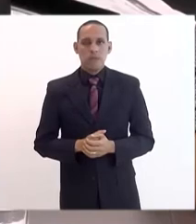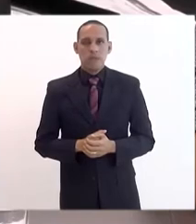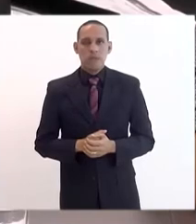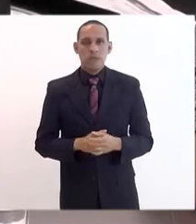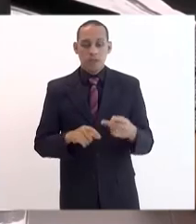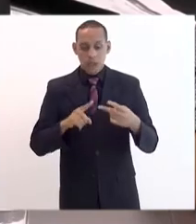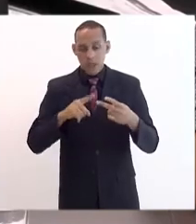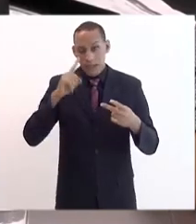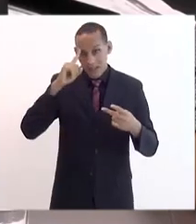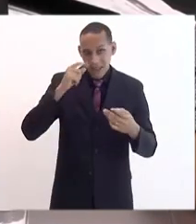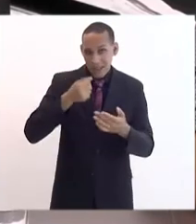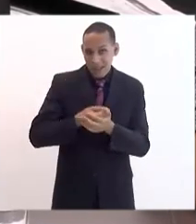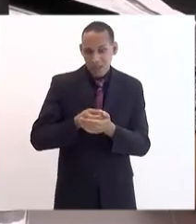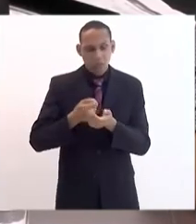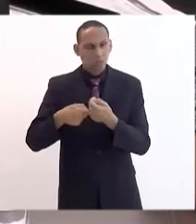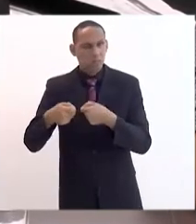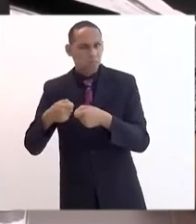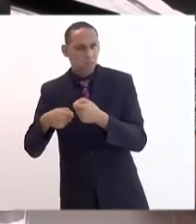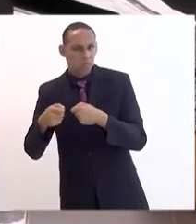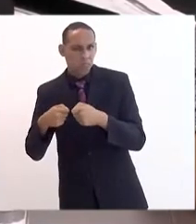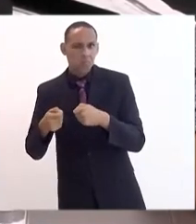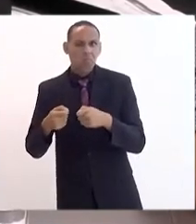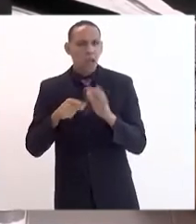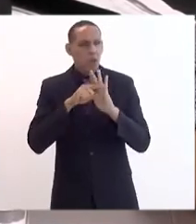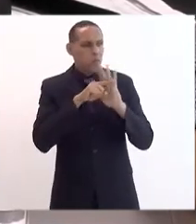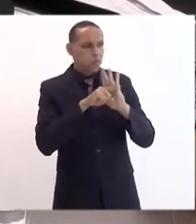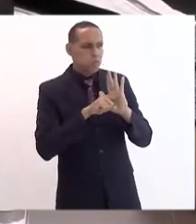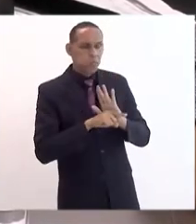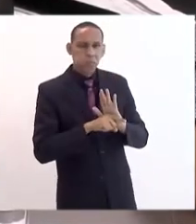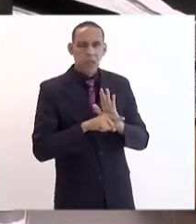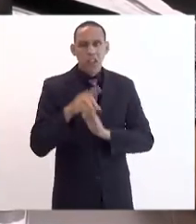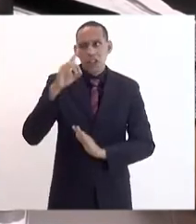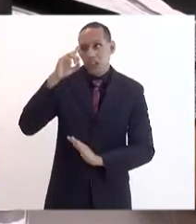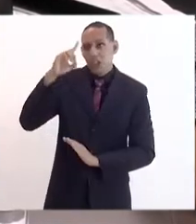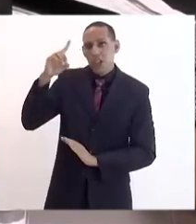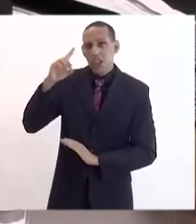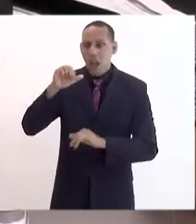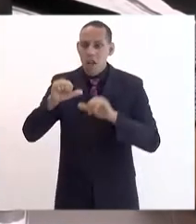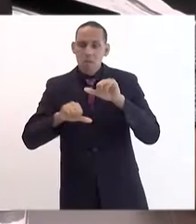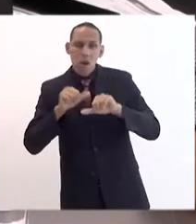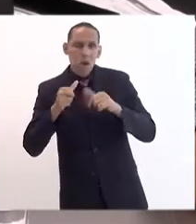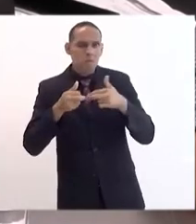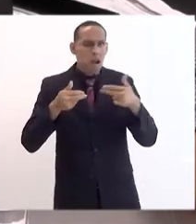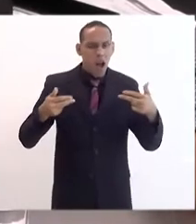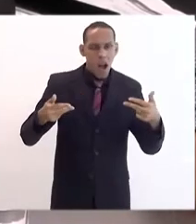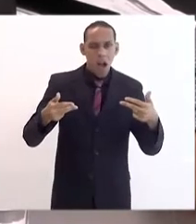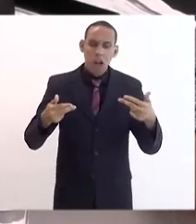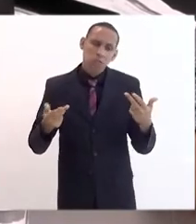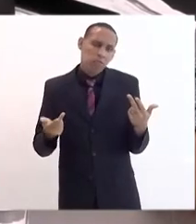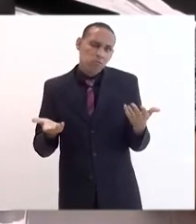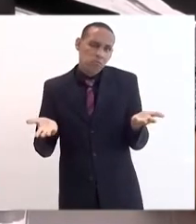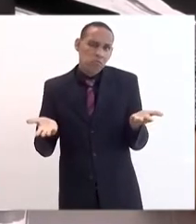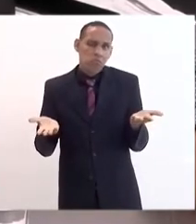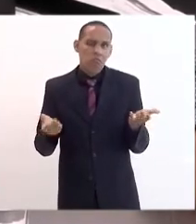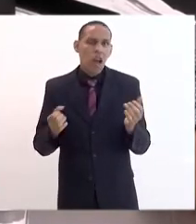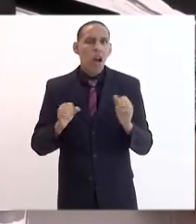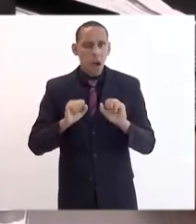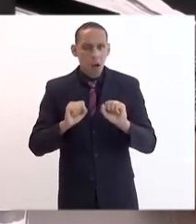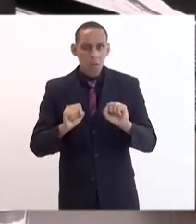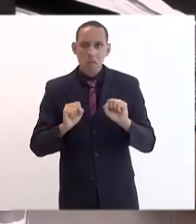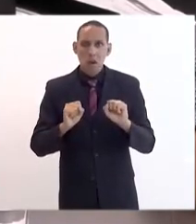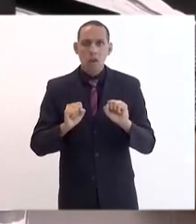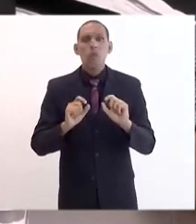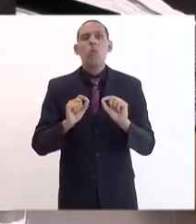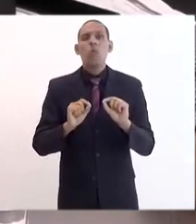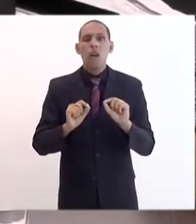Decisões administrativas, consultando, olha, tal dia mudar, vai ter, não vai ter, são decisões que podem ser